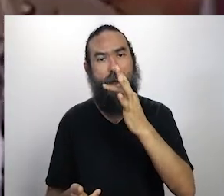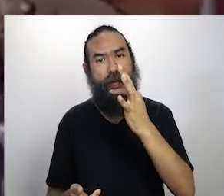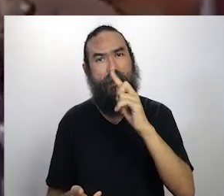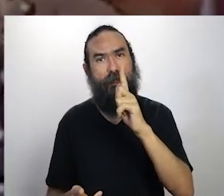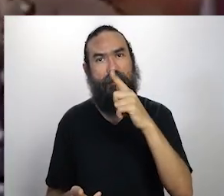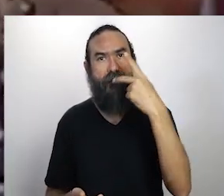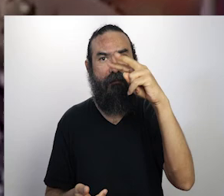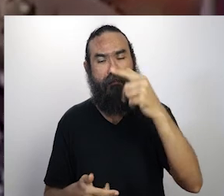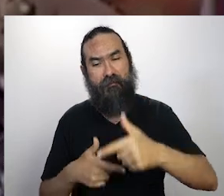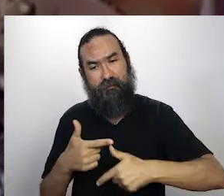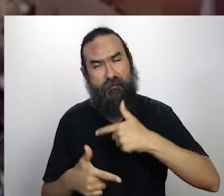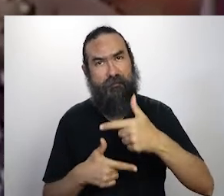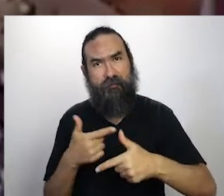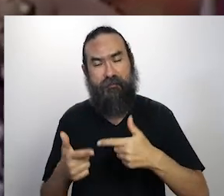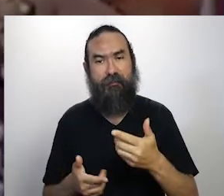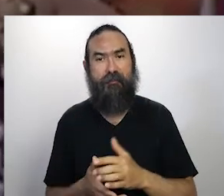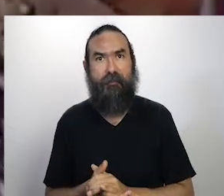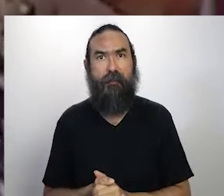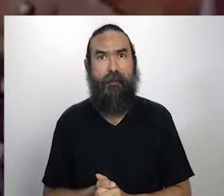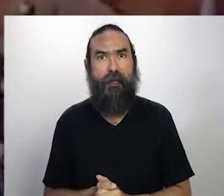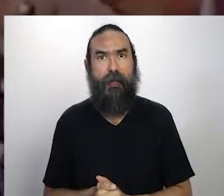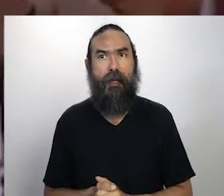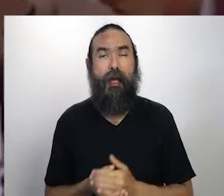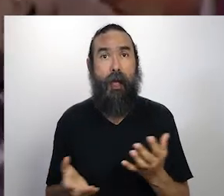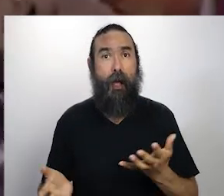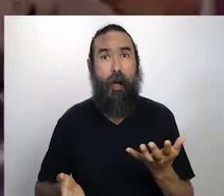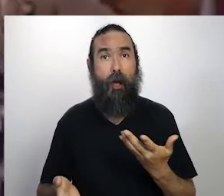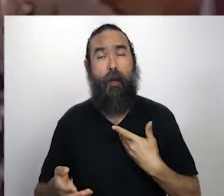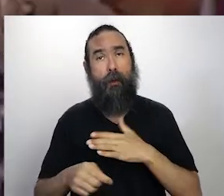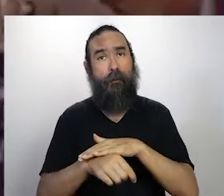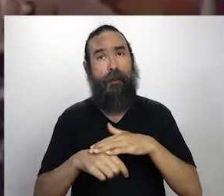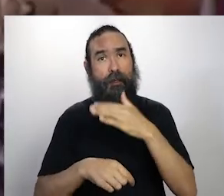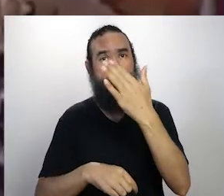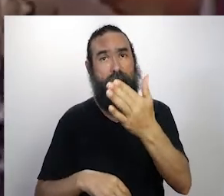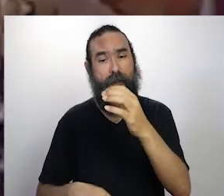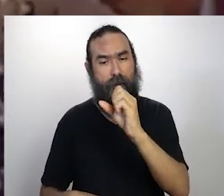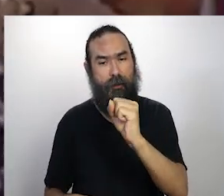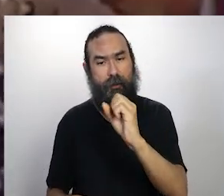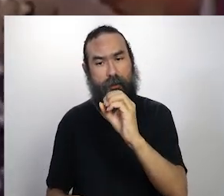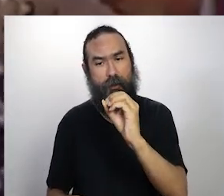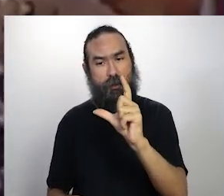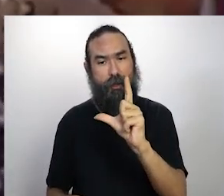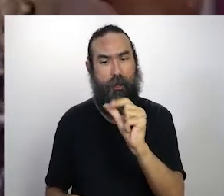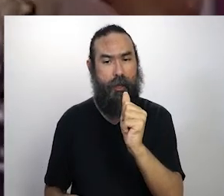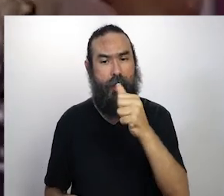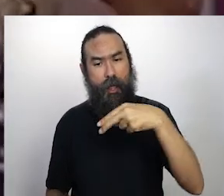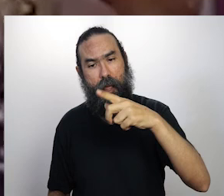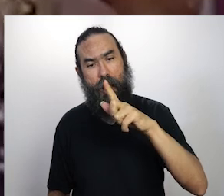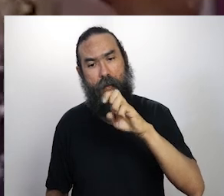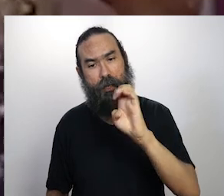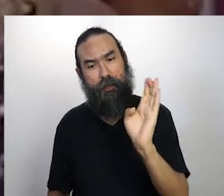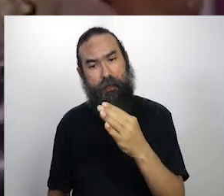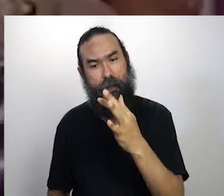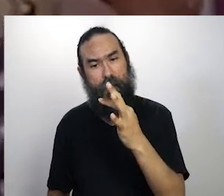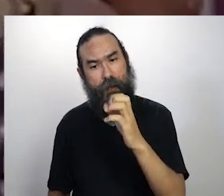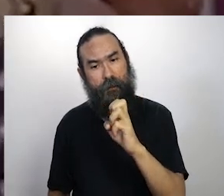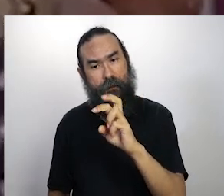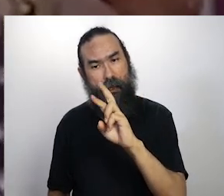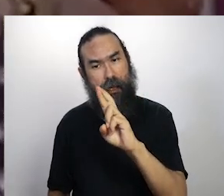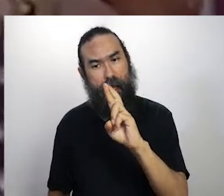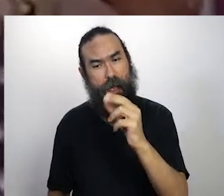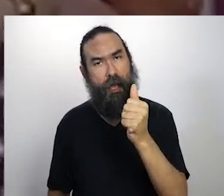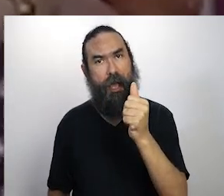da UFG. E agora a gente queria conversar com Solange Ferraz, para trazer a experiência dela também em